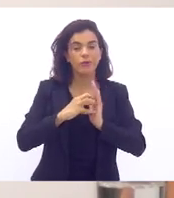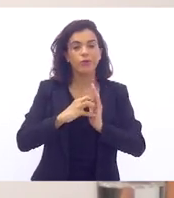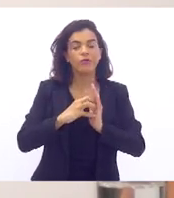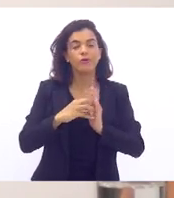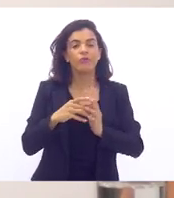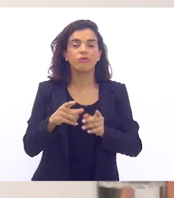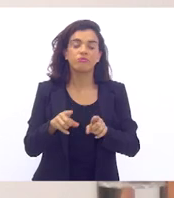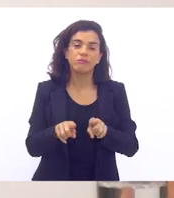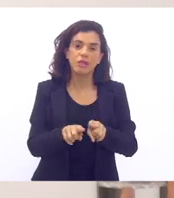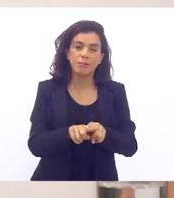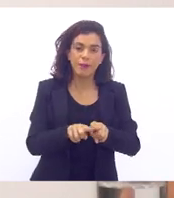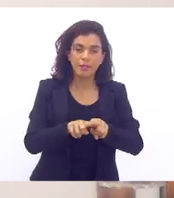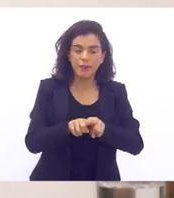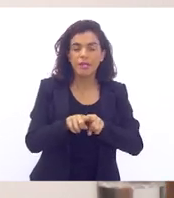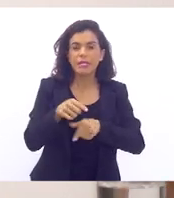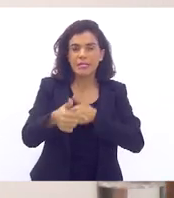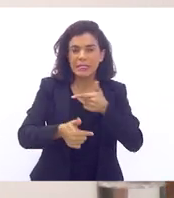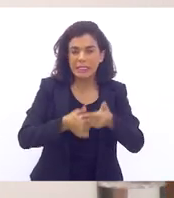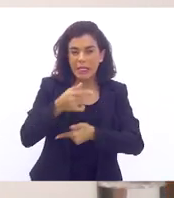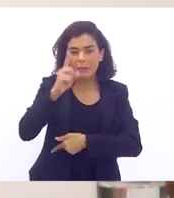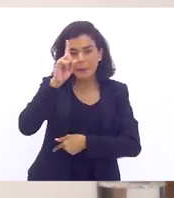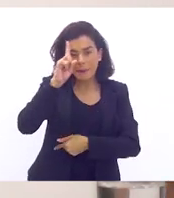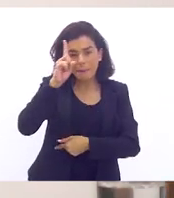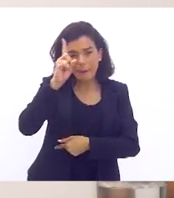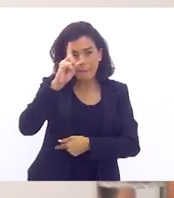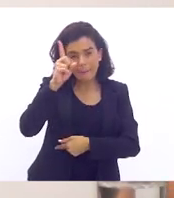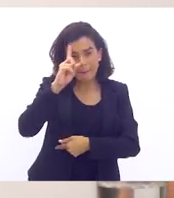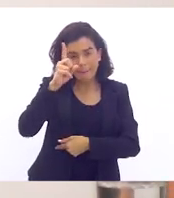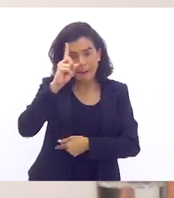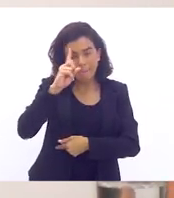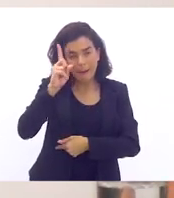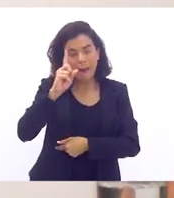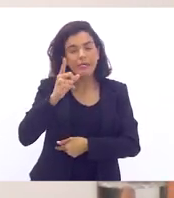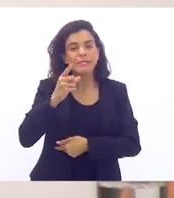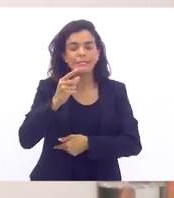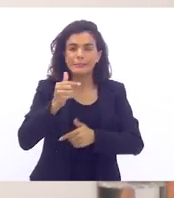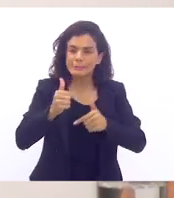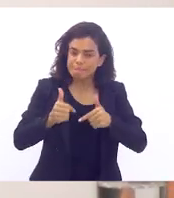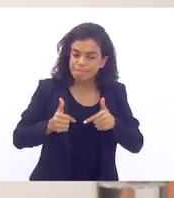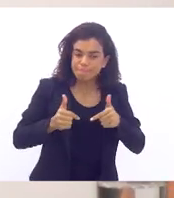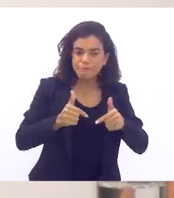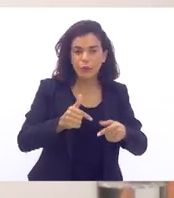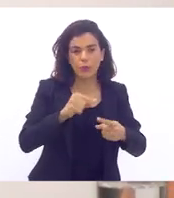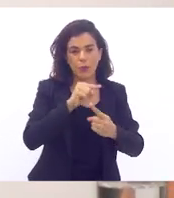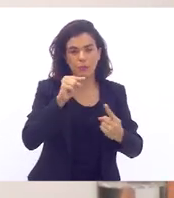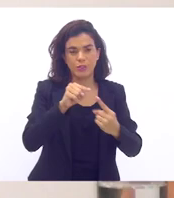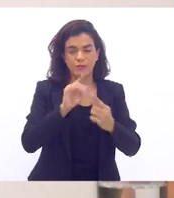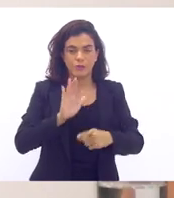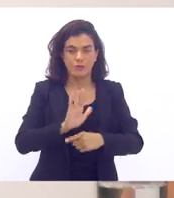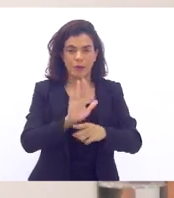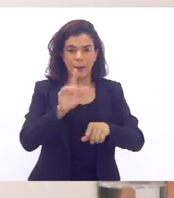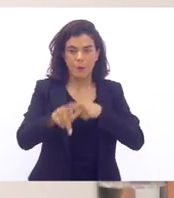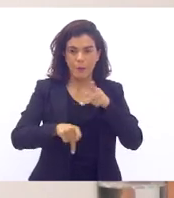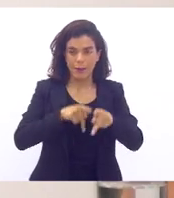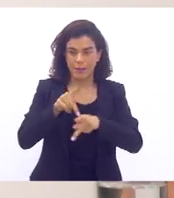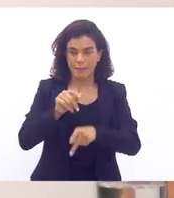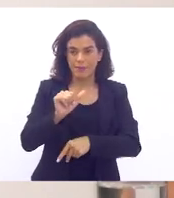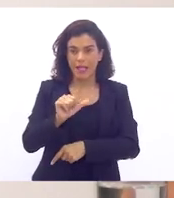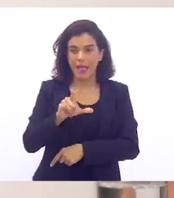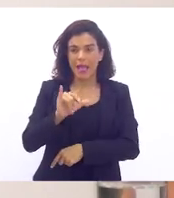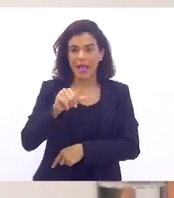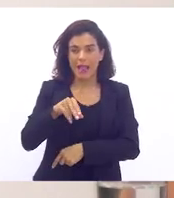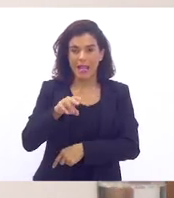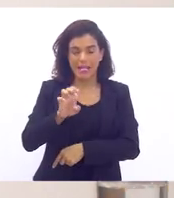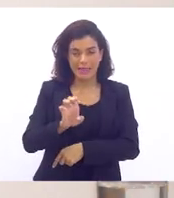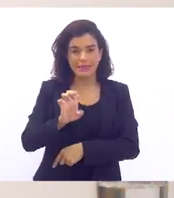que trabalham diariamente e se entrego em nome da população queria agradecer a Aline de nossa diretora